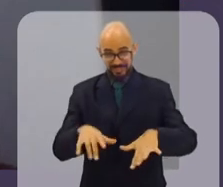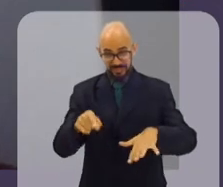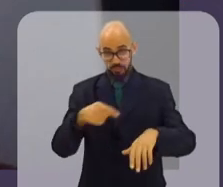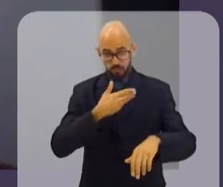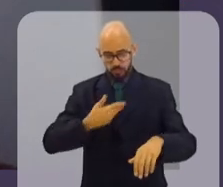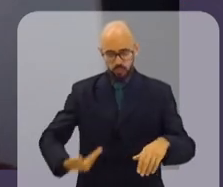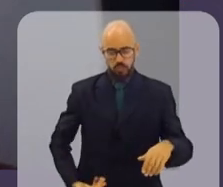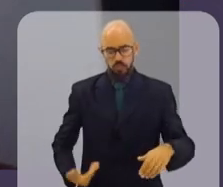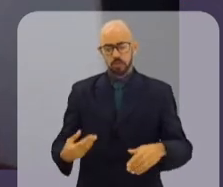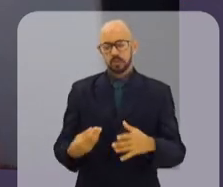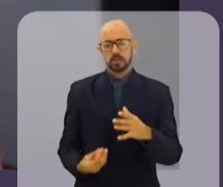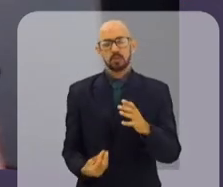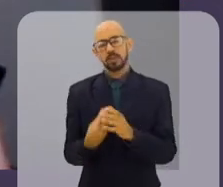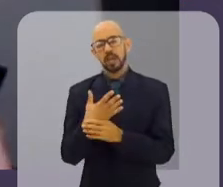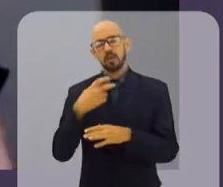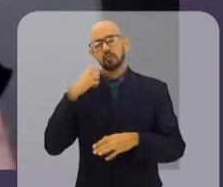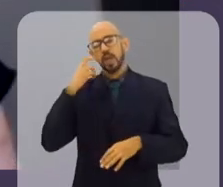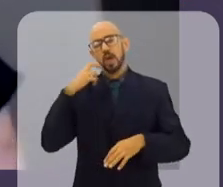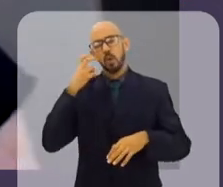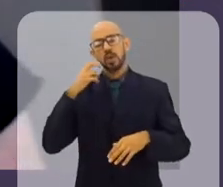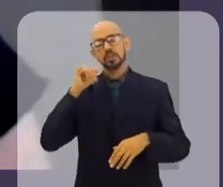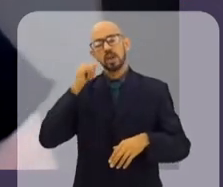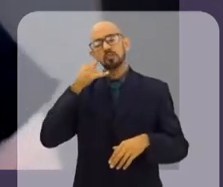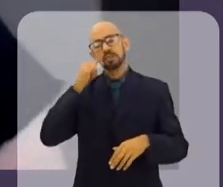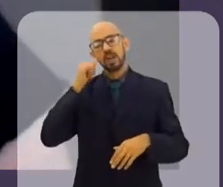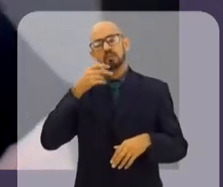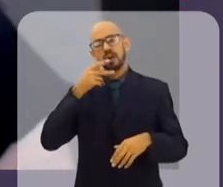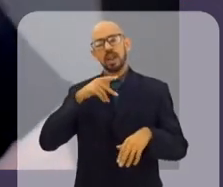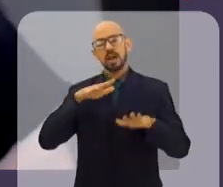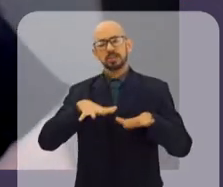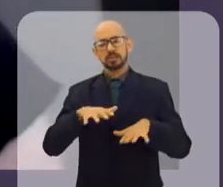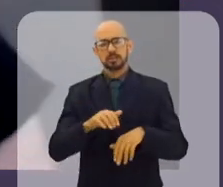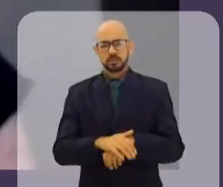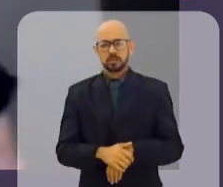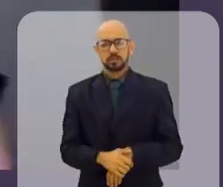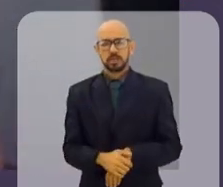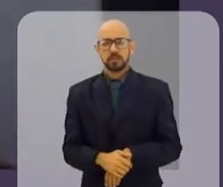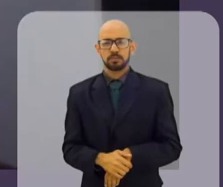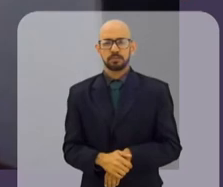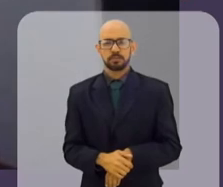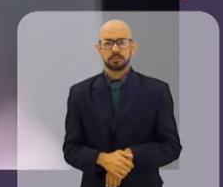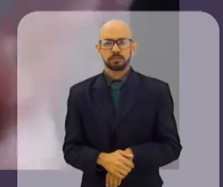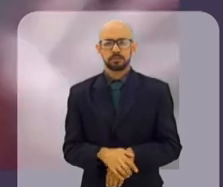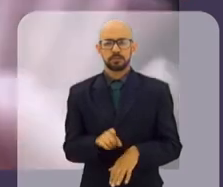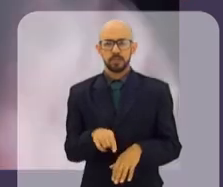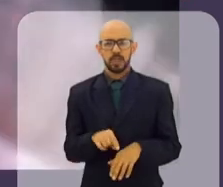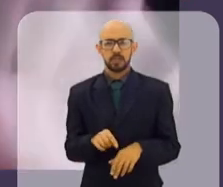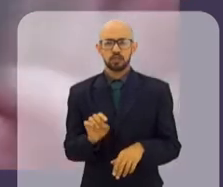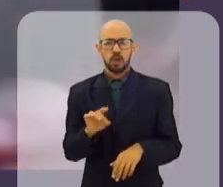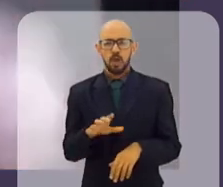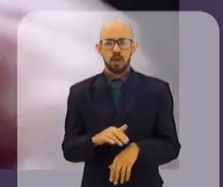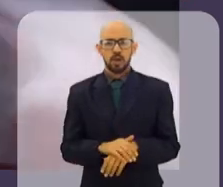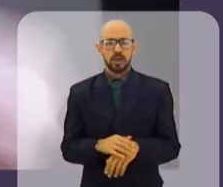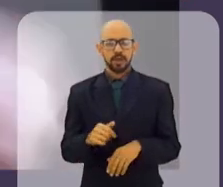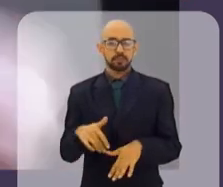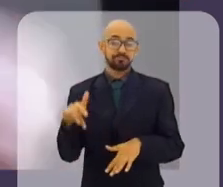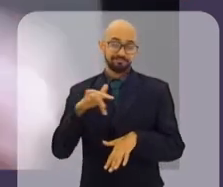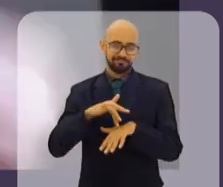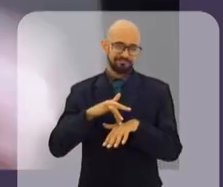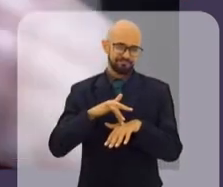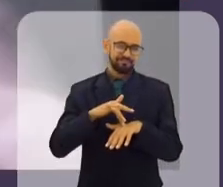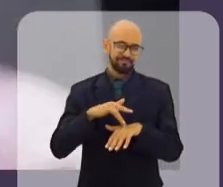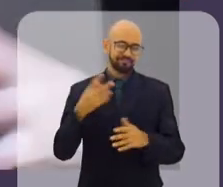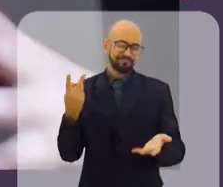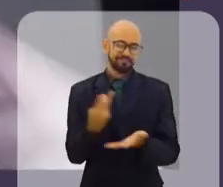pessoas estão criando vergonha e não se expressar dessa maneira. E é isso, acho que está tendo um